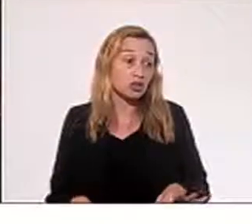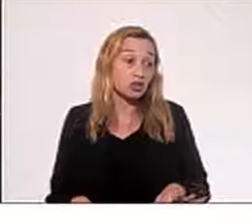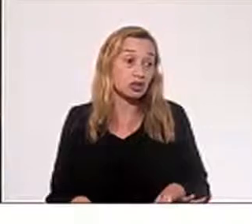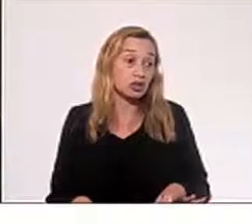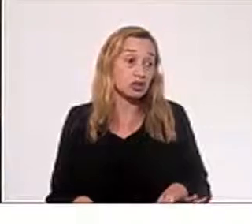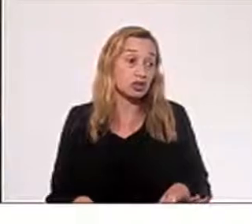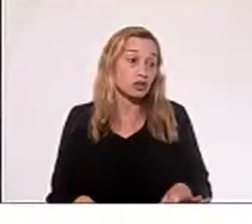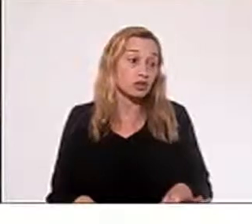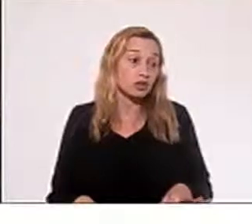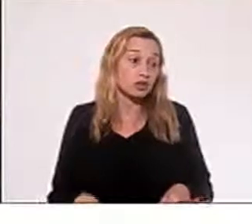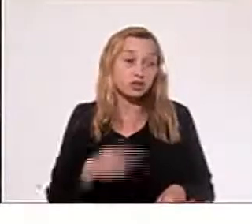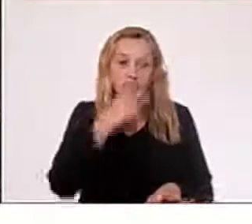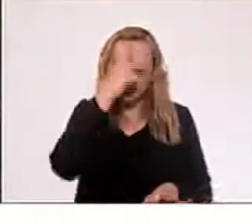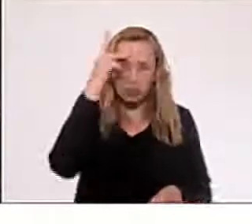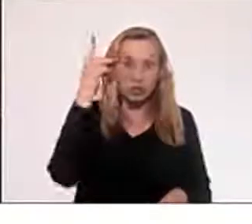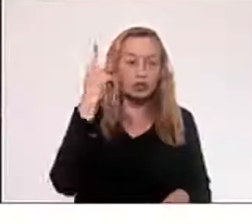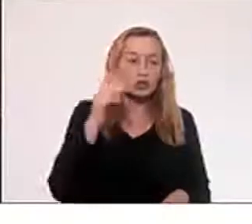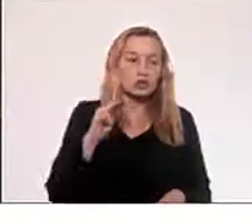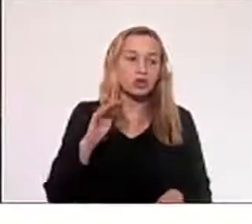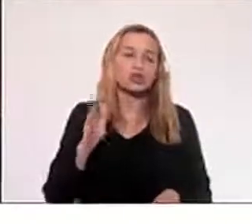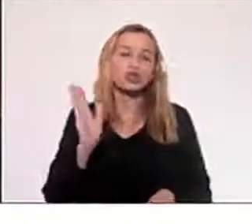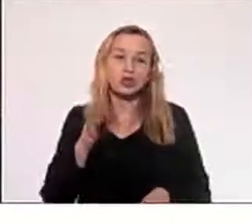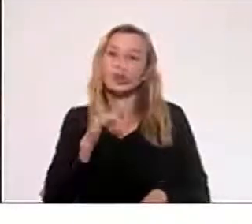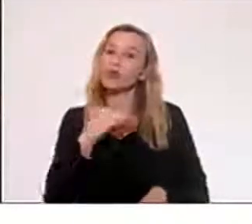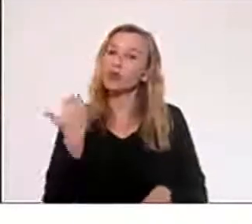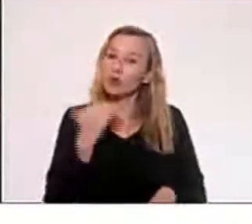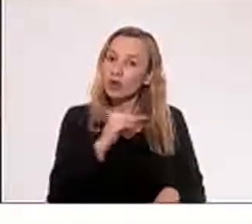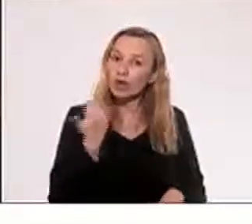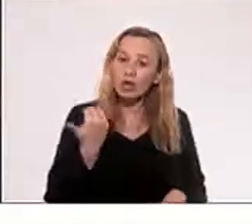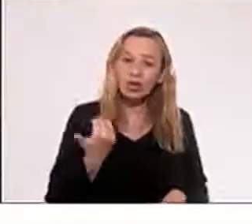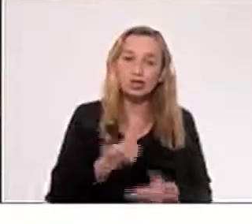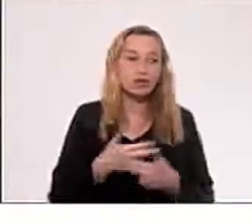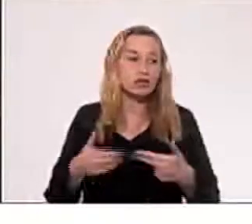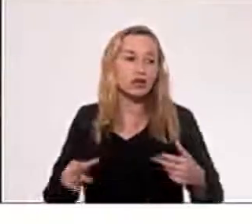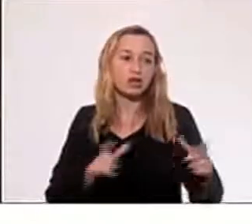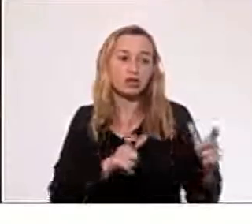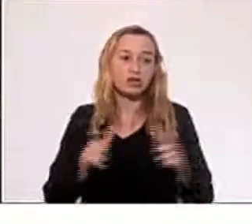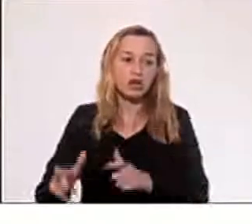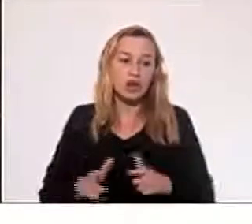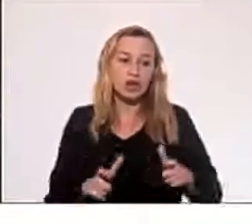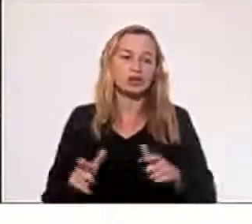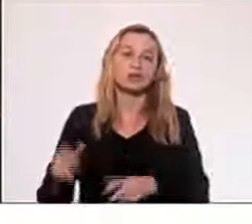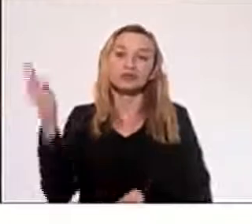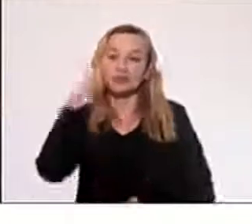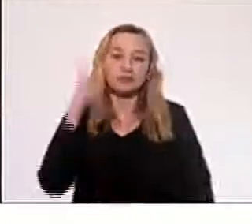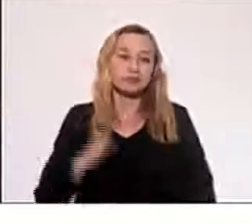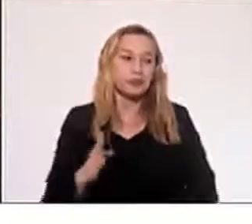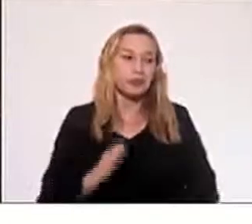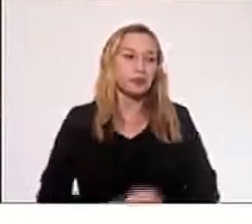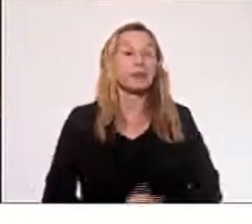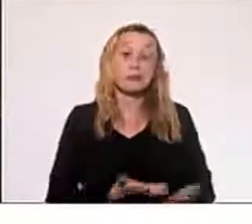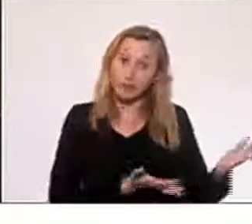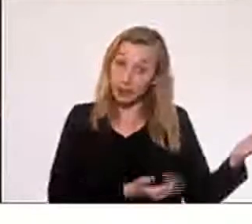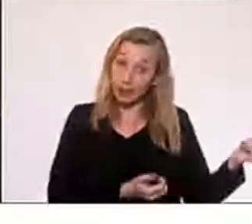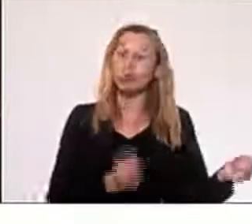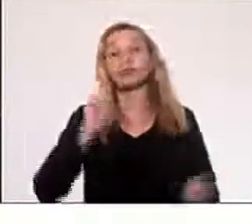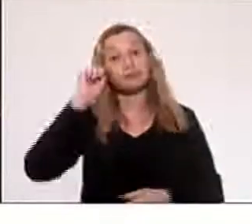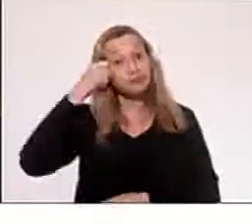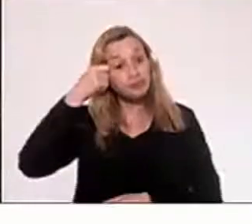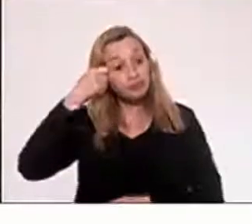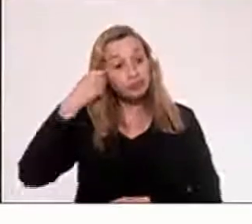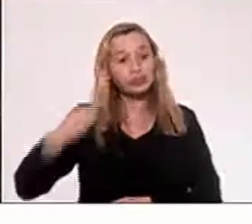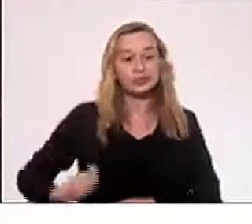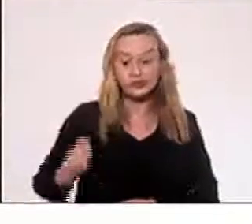dessas vítimas nos demais estados e cidades do Brasil. São, de novo, jovens negros, moradores